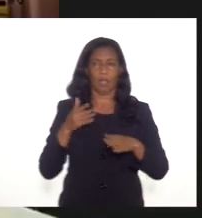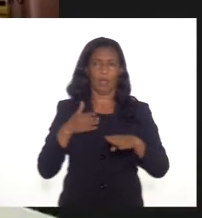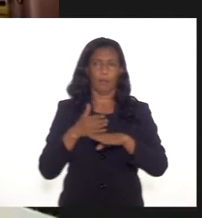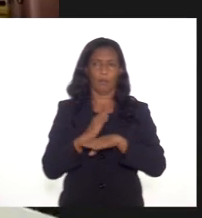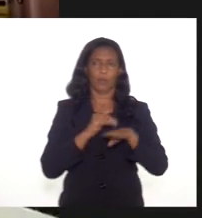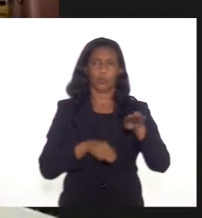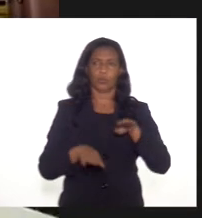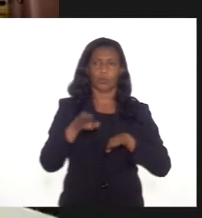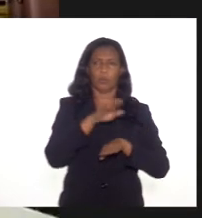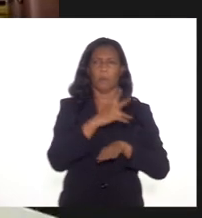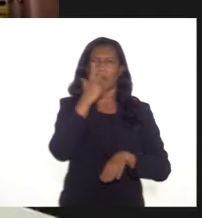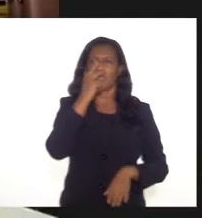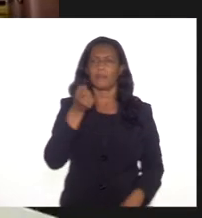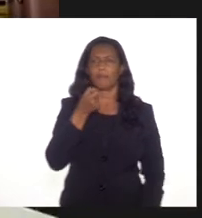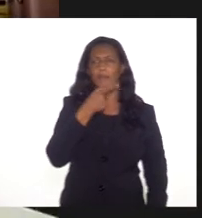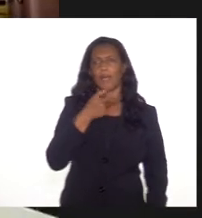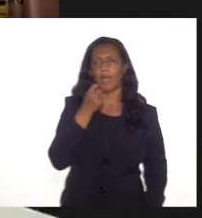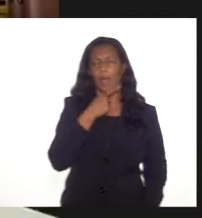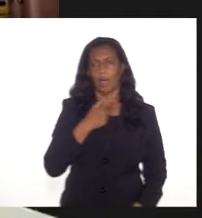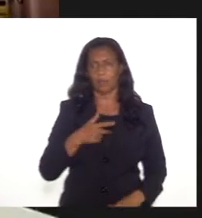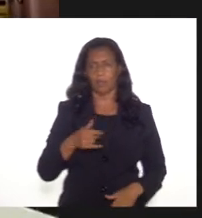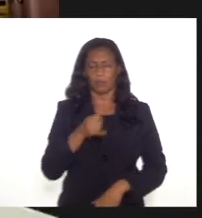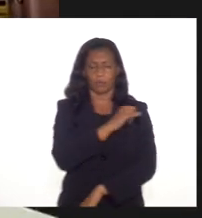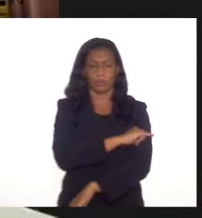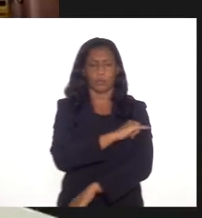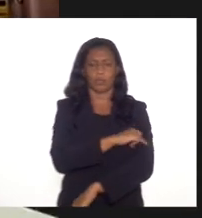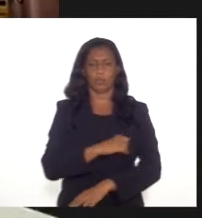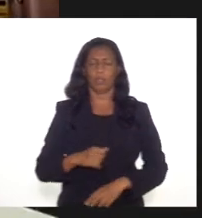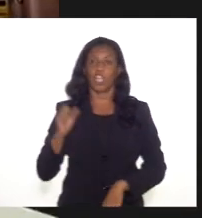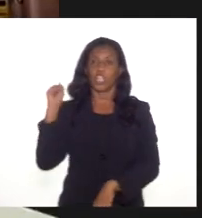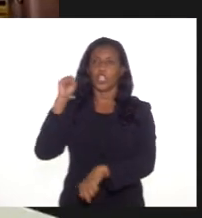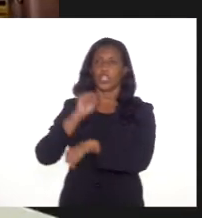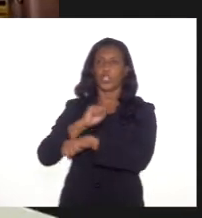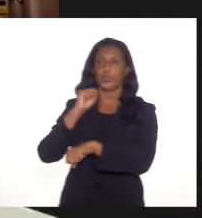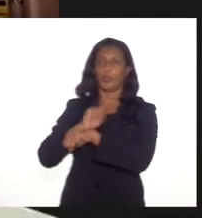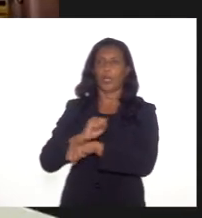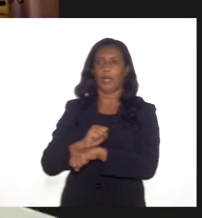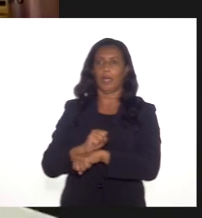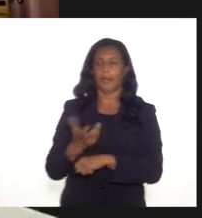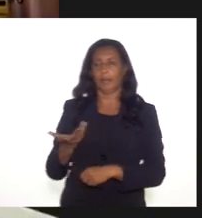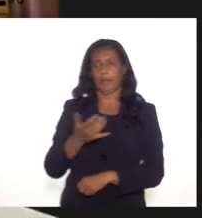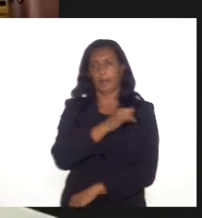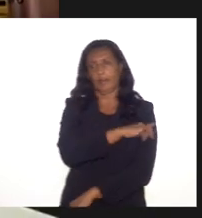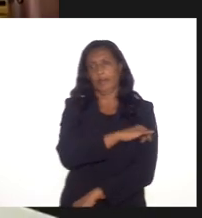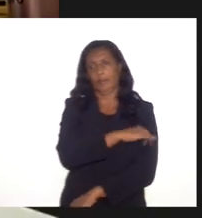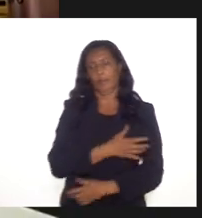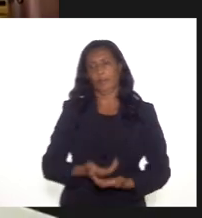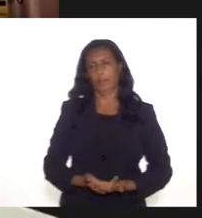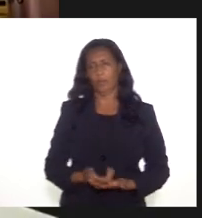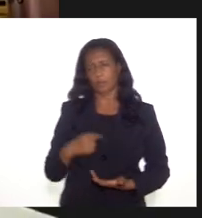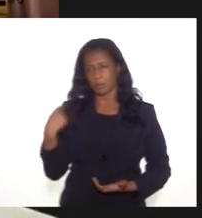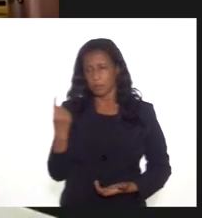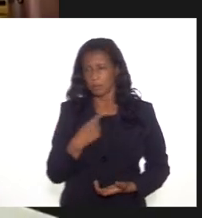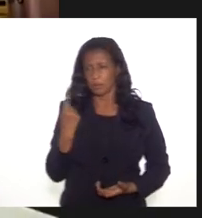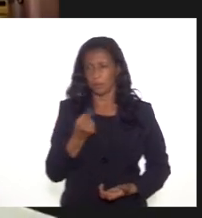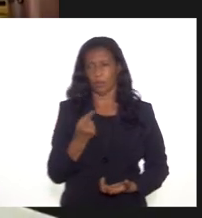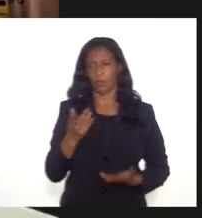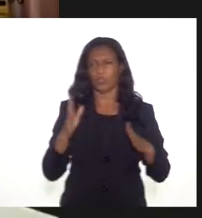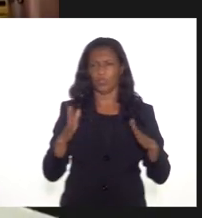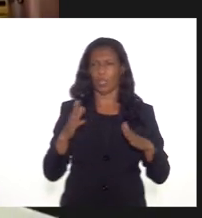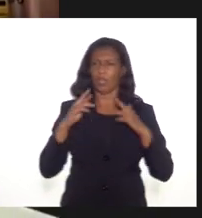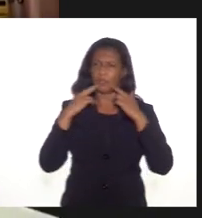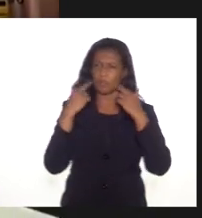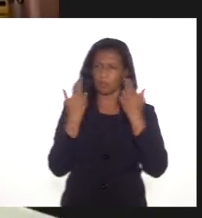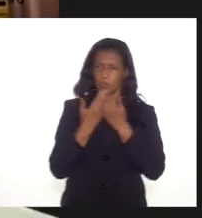que já virou piada no Rio de Janeiro, que é o Espera Rio, ou seja, nós inclusive fizemos uma